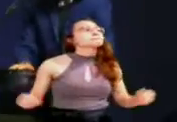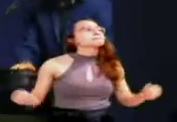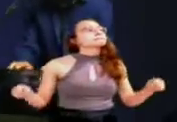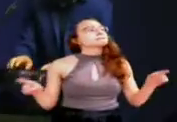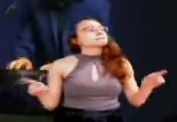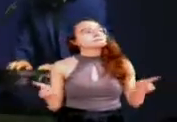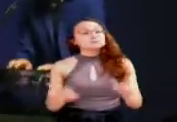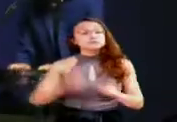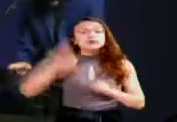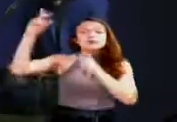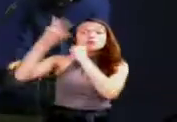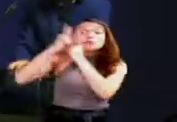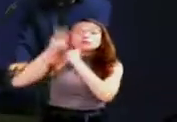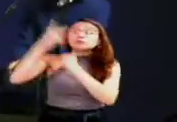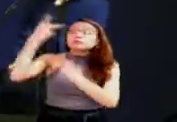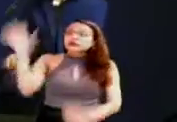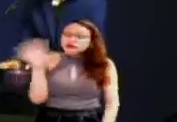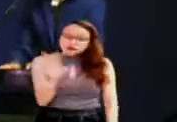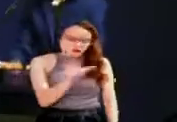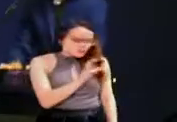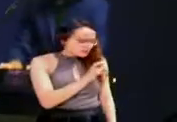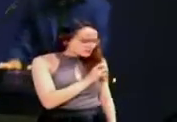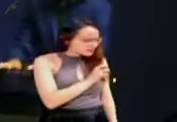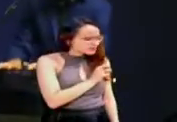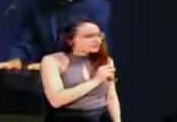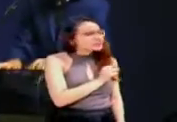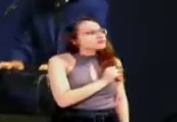no seu amor,